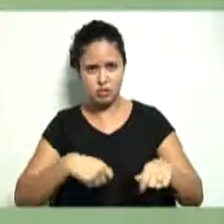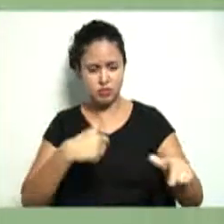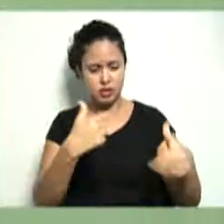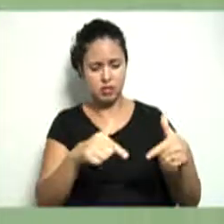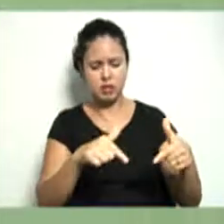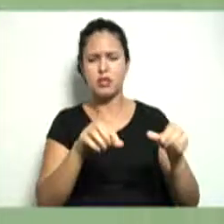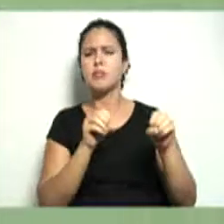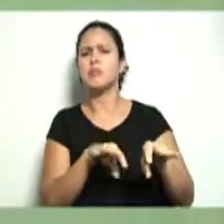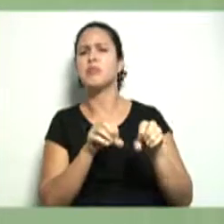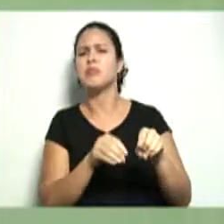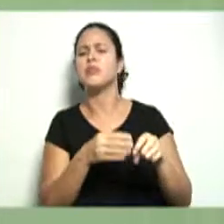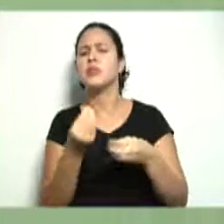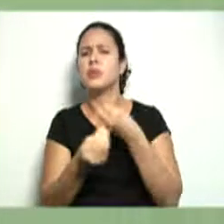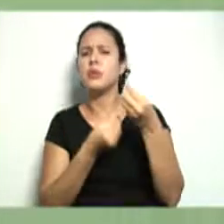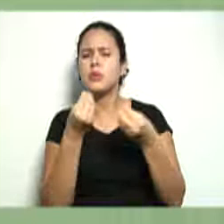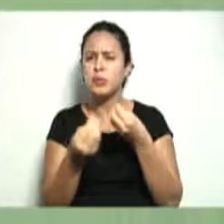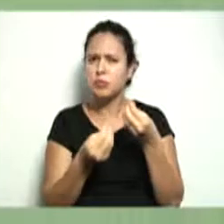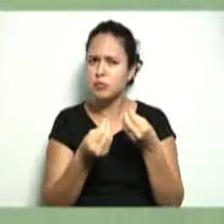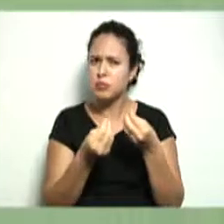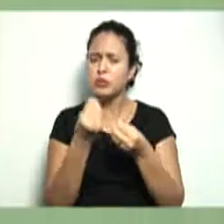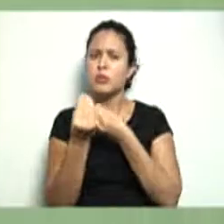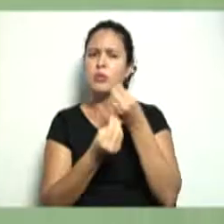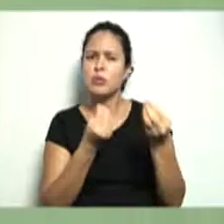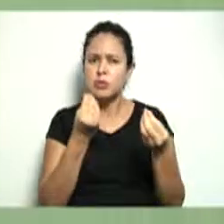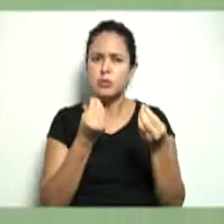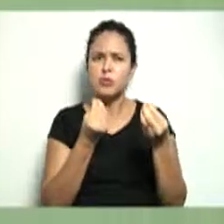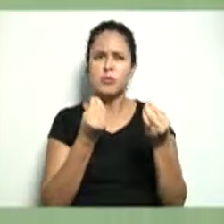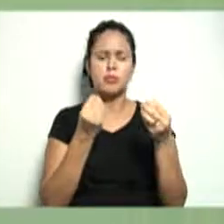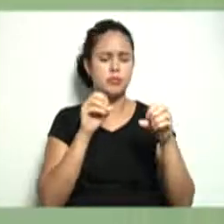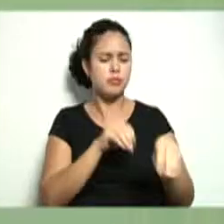E curioso isso, hein? Como se ensina a trabalhar?